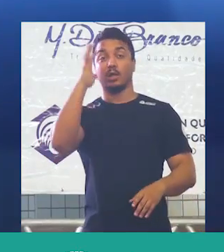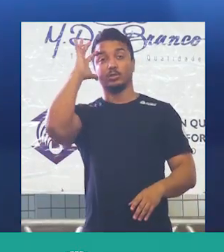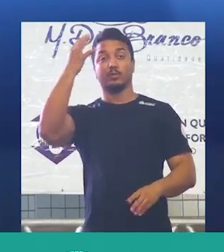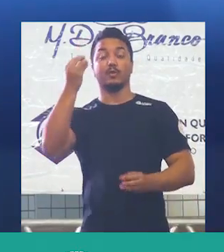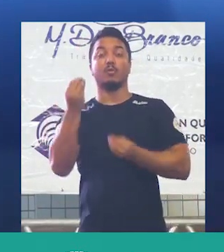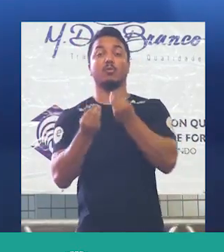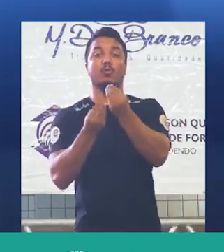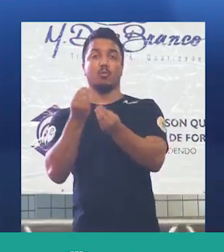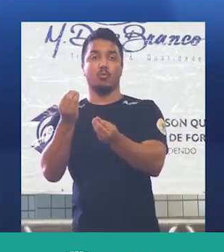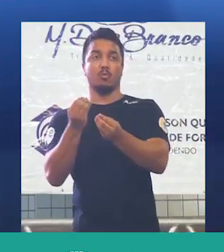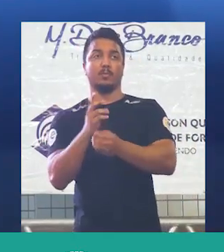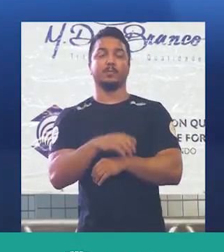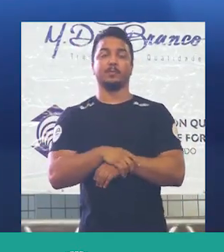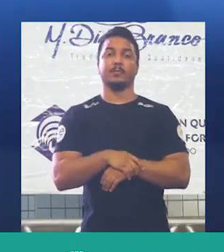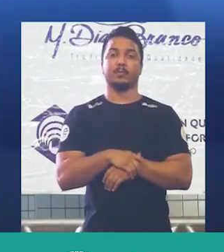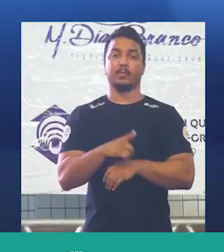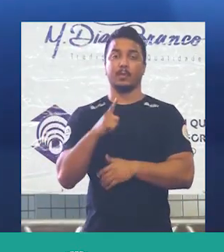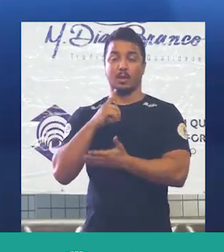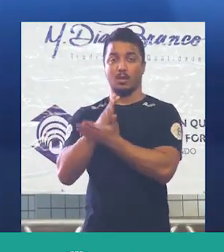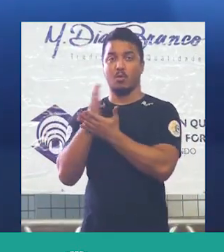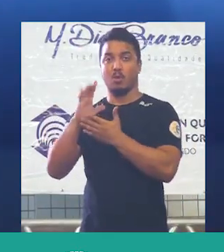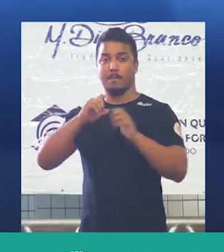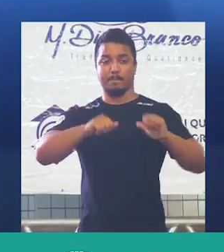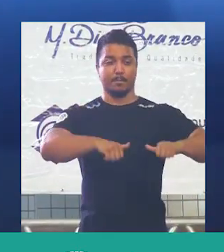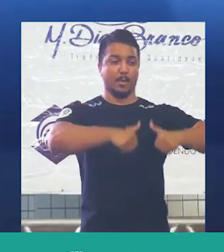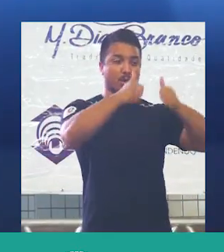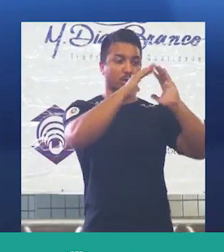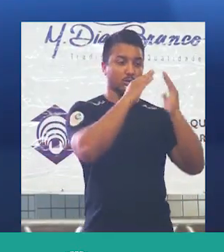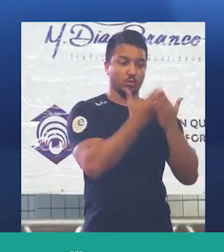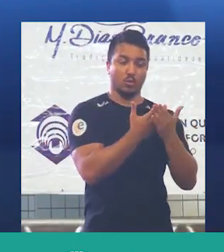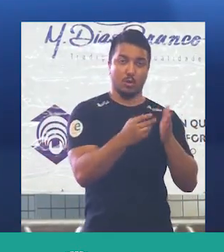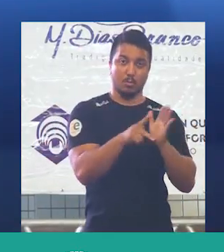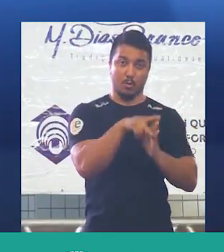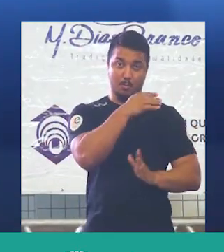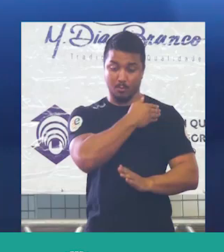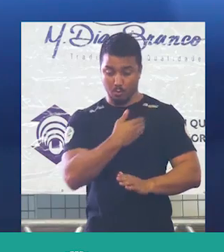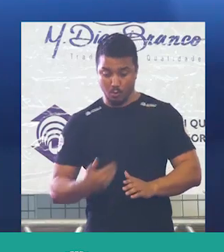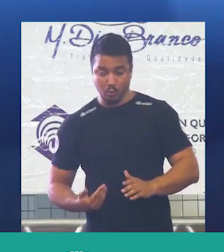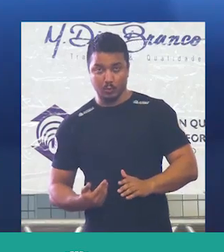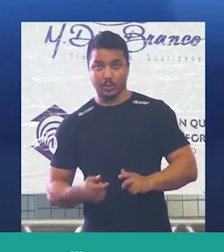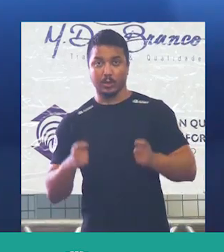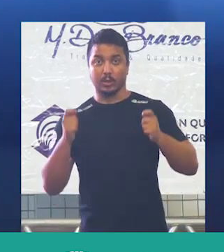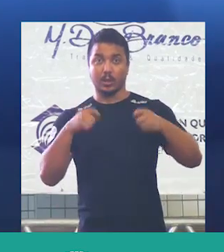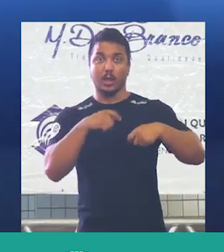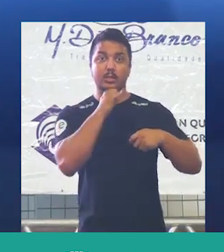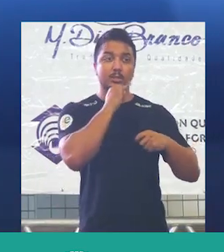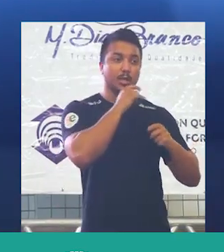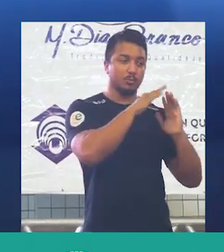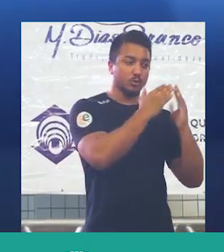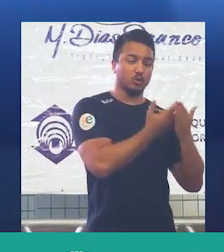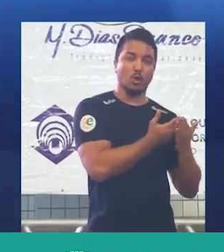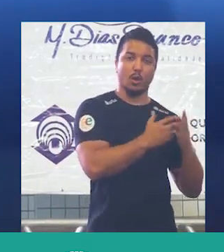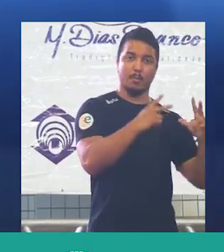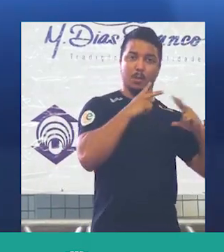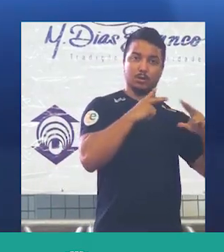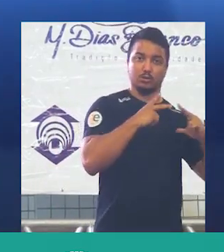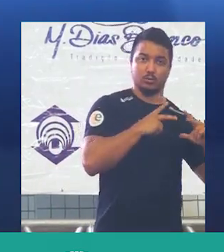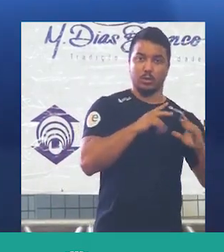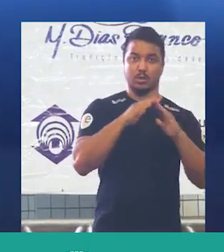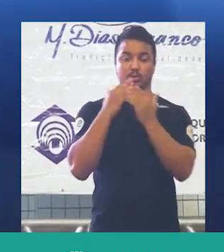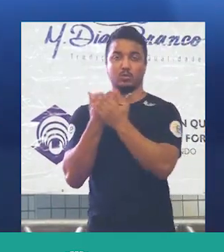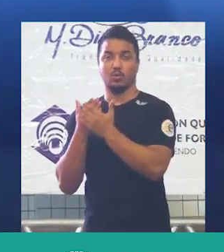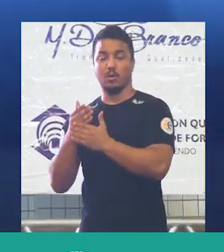o quê? Para alguns, melhorar a escola pública, dar as mesmas condições do